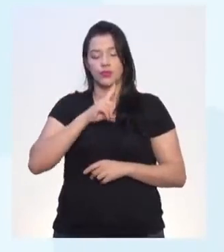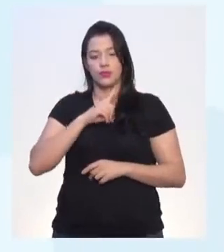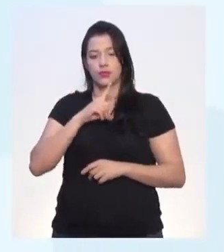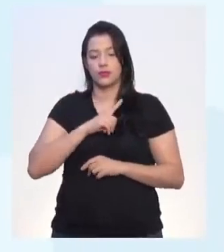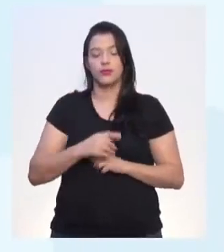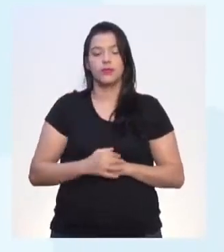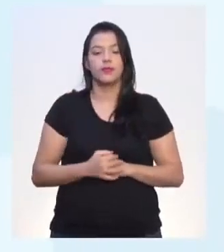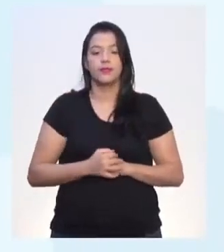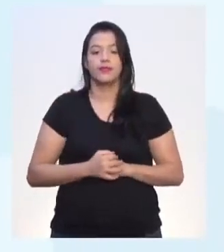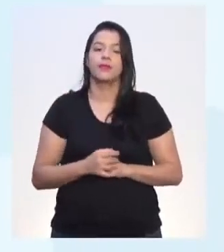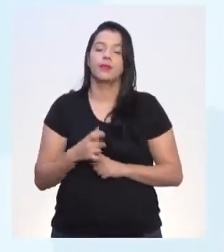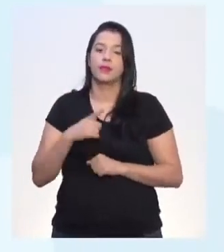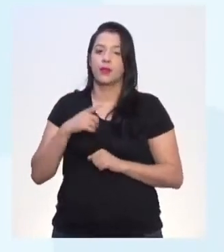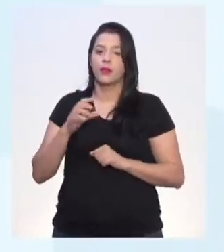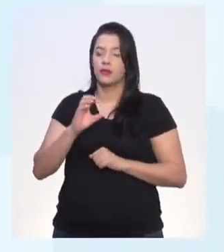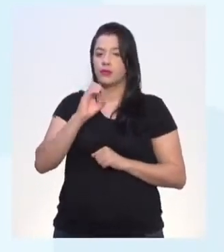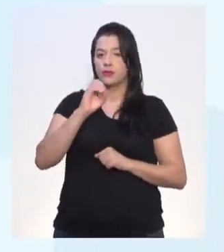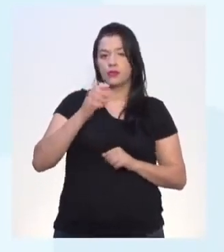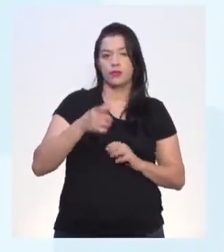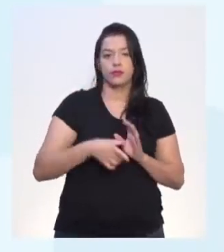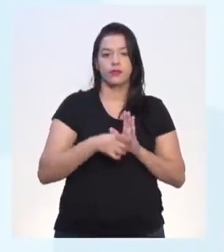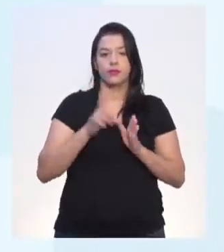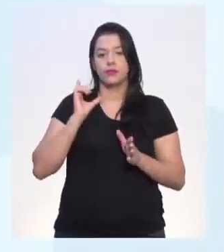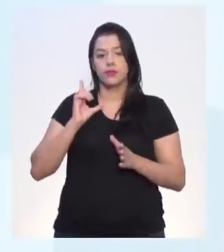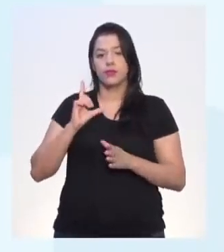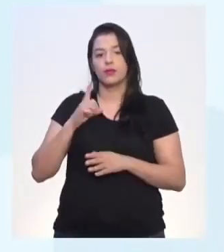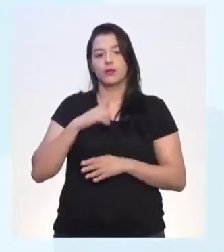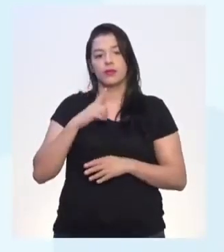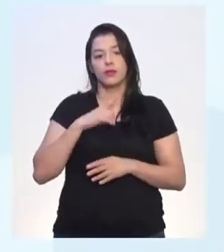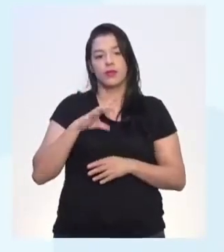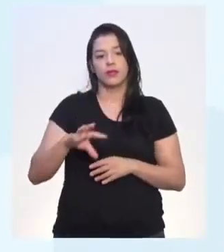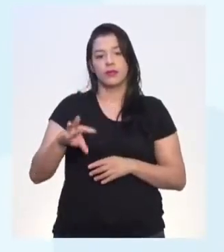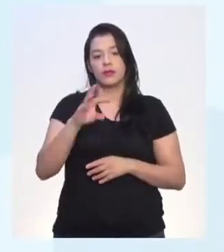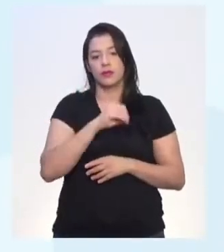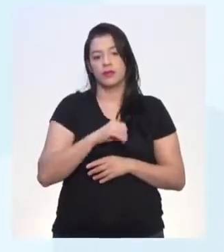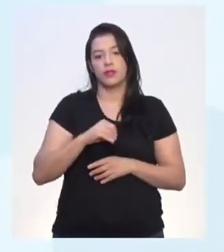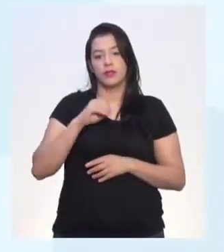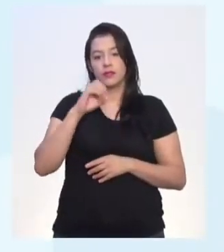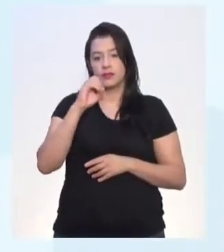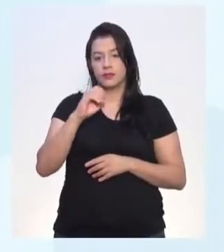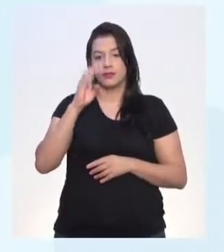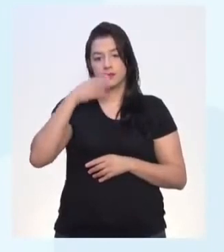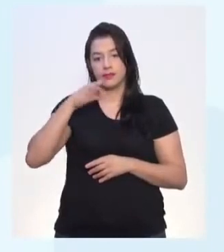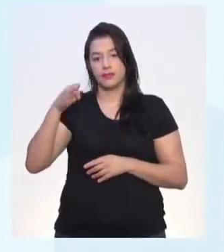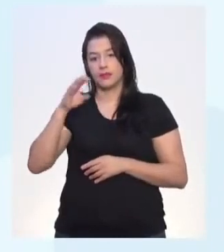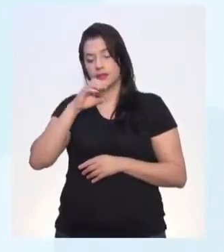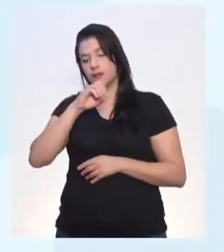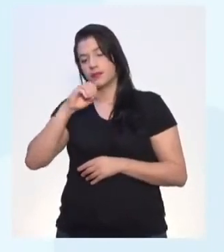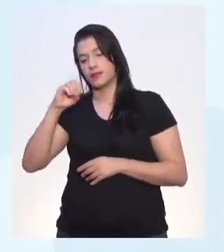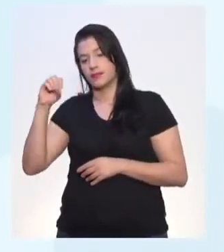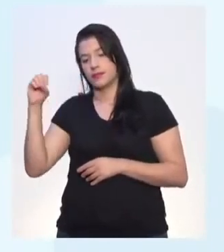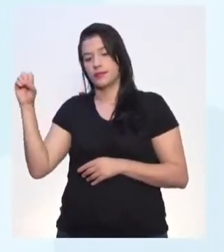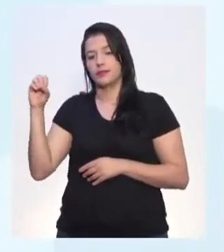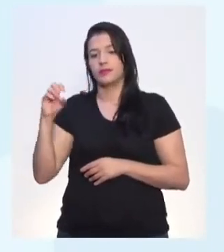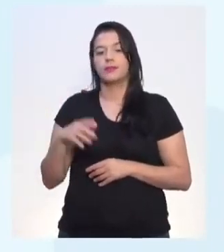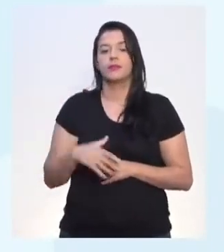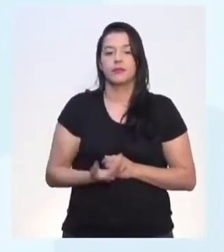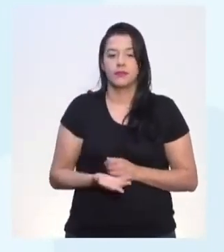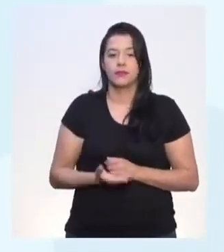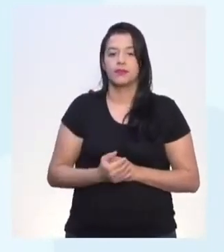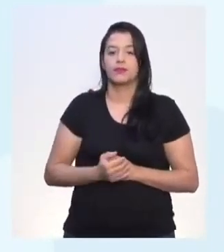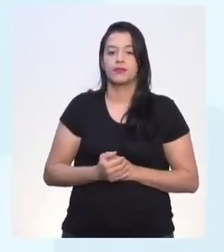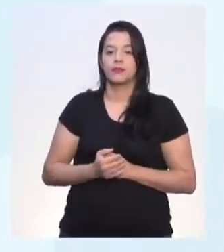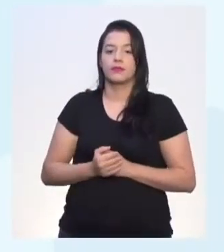aparecer um 0 aqui, né, antes do 1, outro aqui, uma coluninha com 0, e é igual para todos. Então, apareceria aí uma